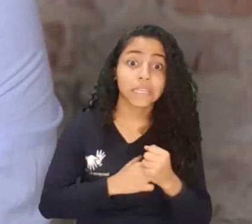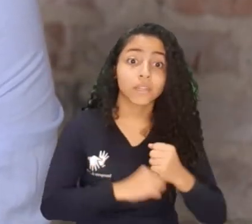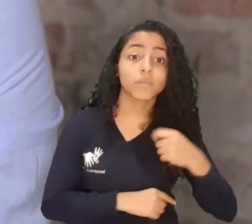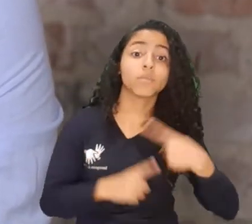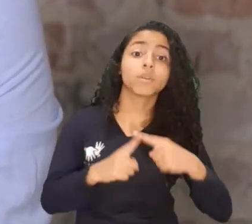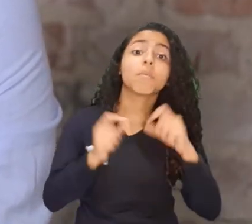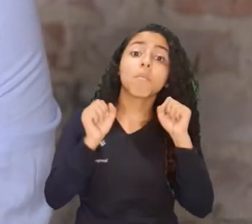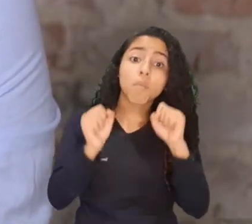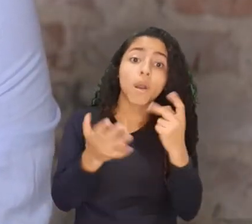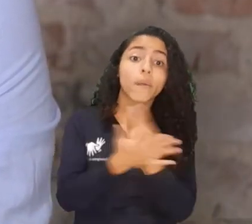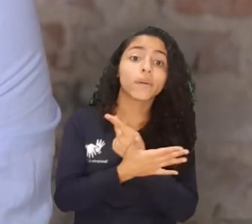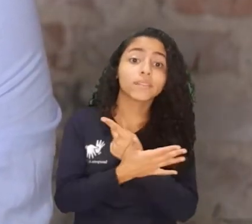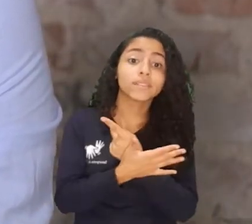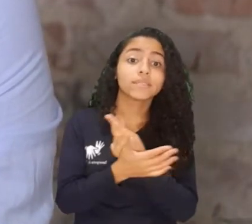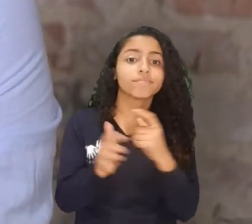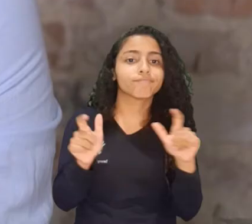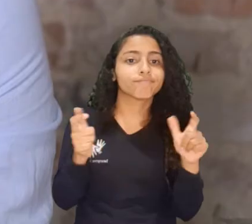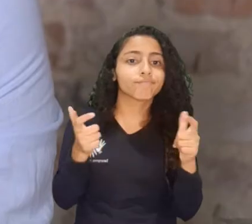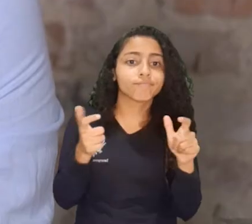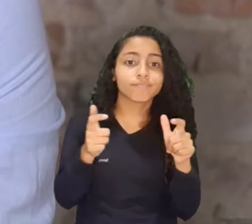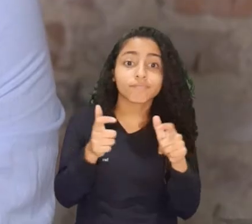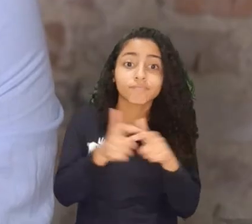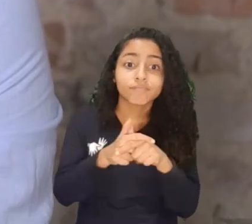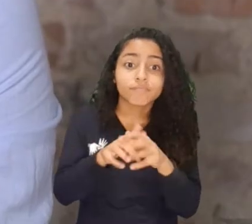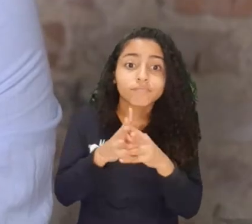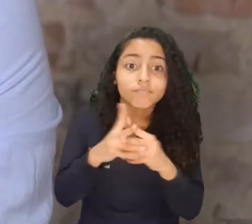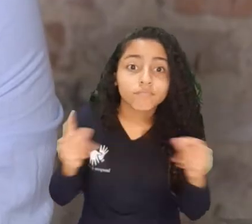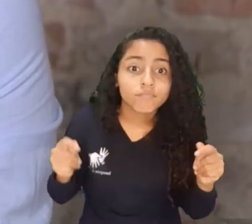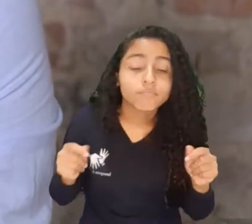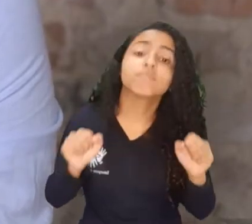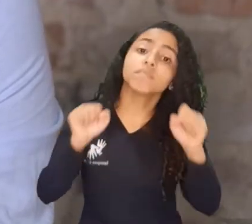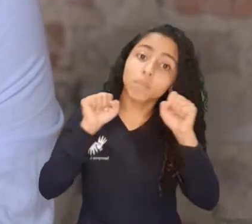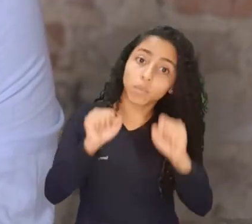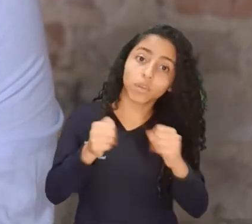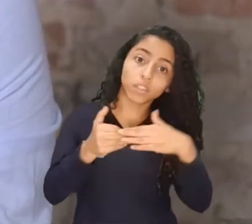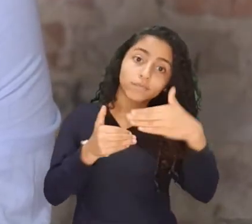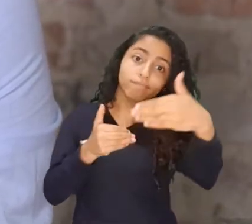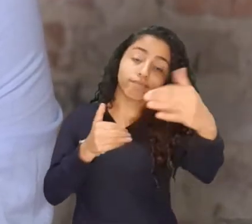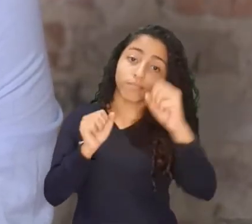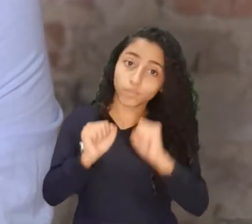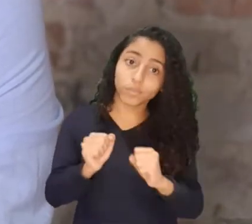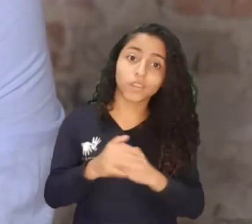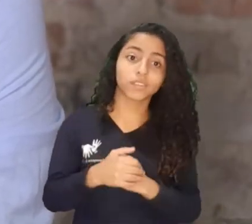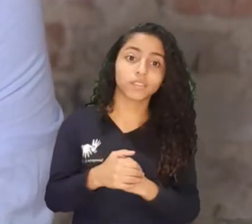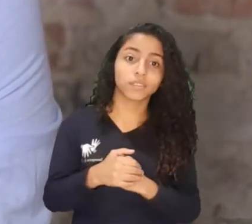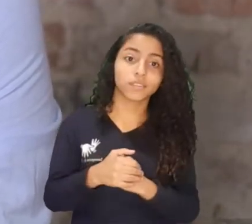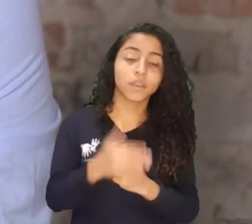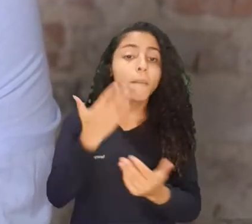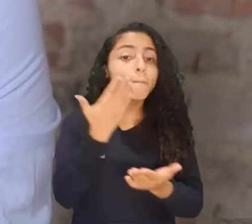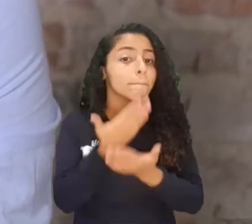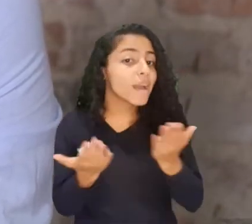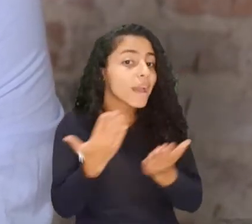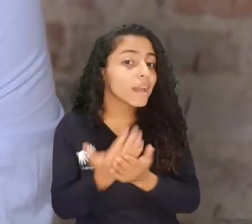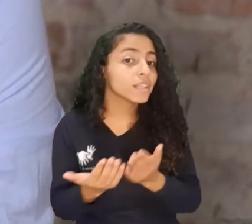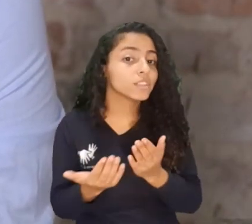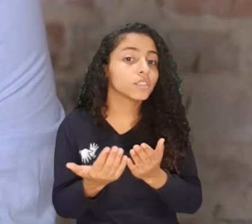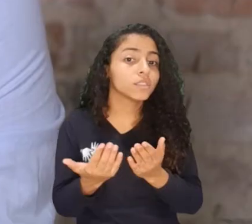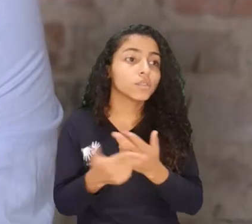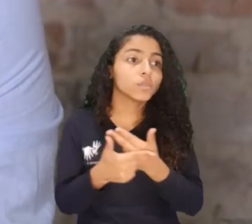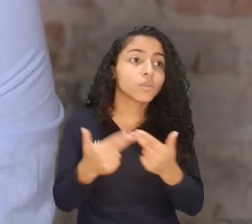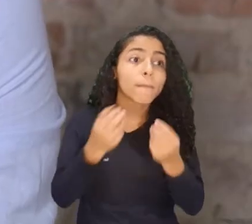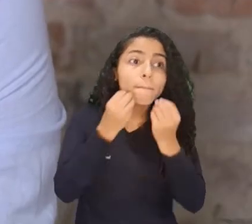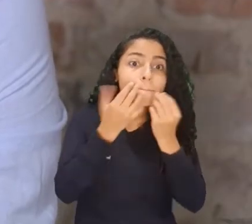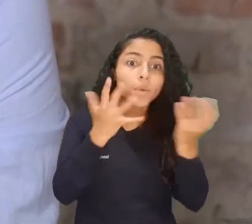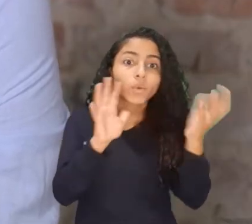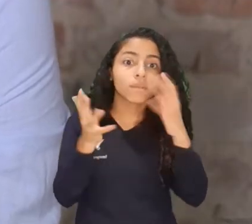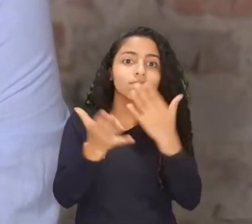mencionei, inclusive à extinção dessas espécies ao longo do tempo. A perda dessas condições ideais do clima é o que faz